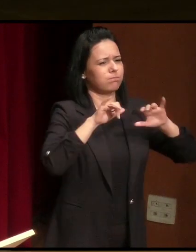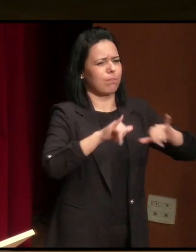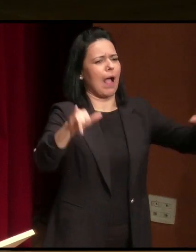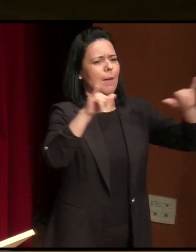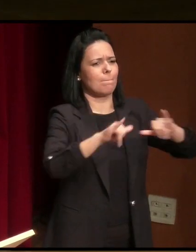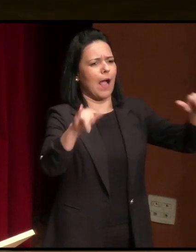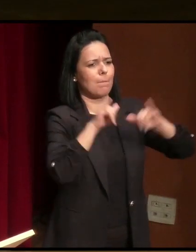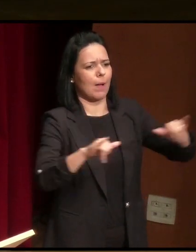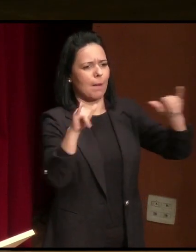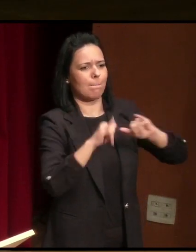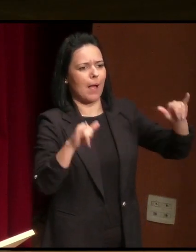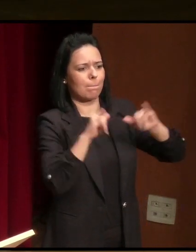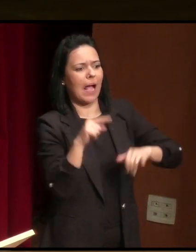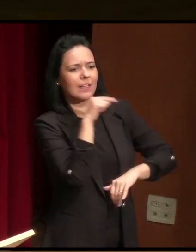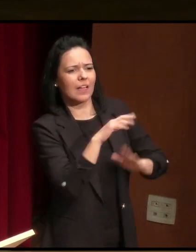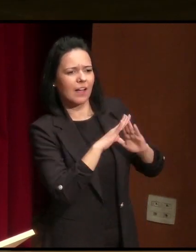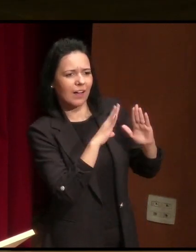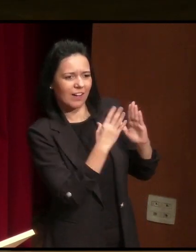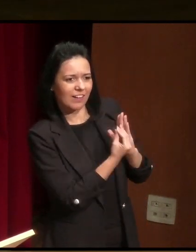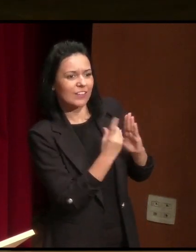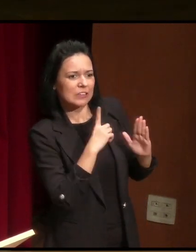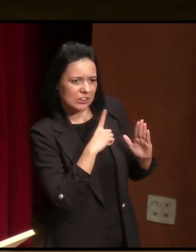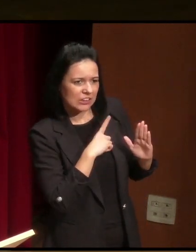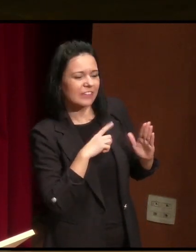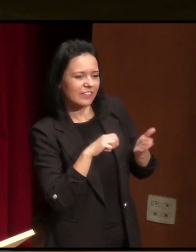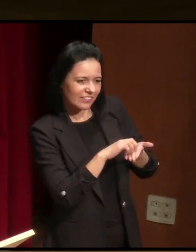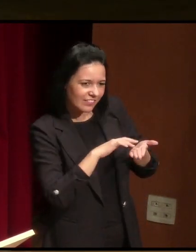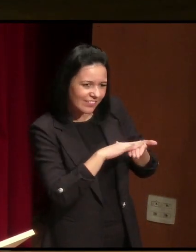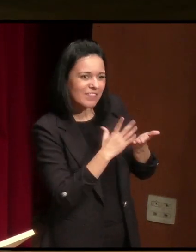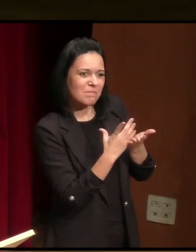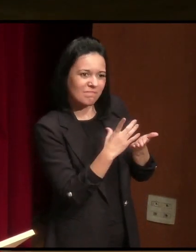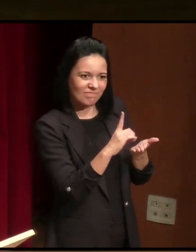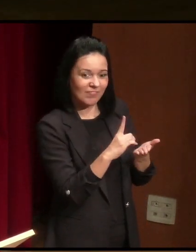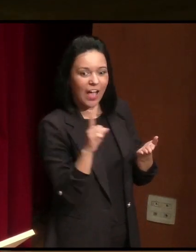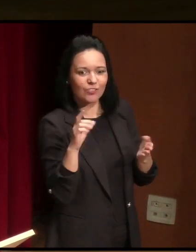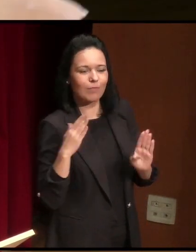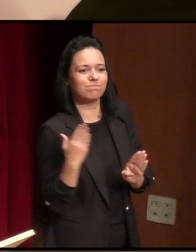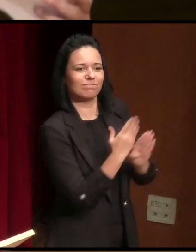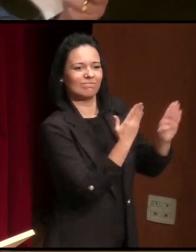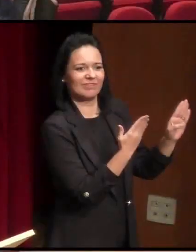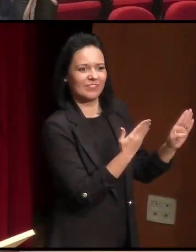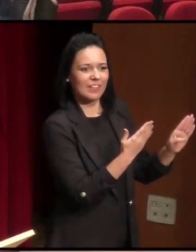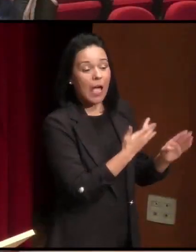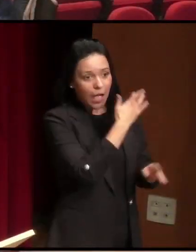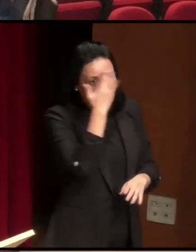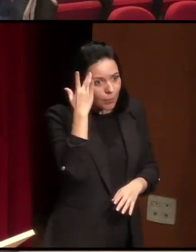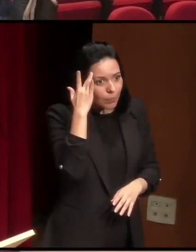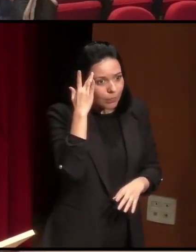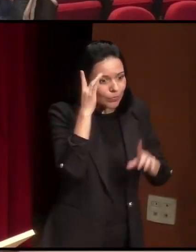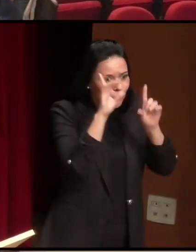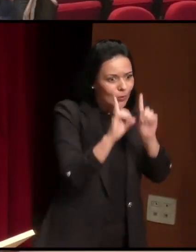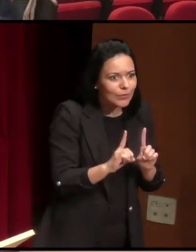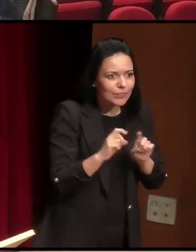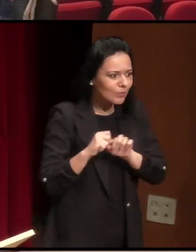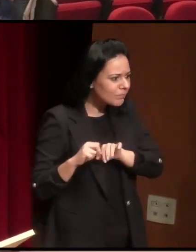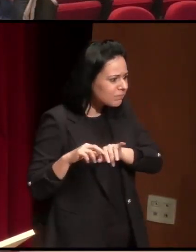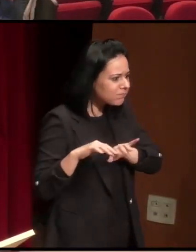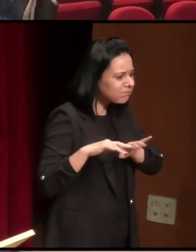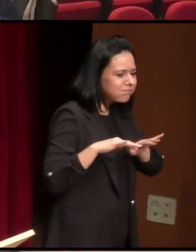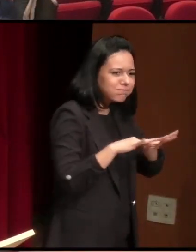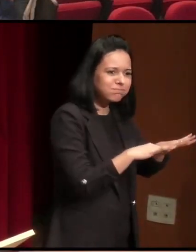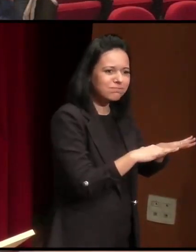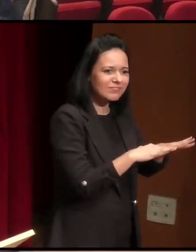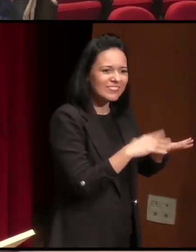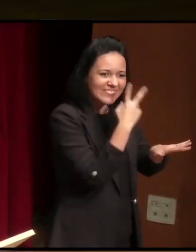visual. Foi sensacional, gente, porque os deficientes visuais de Niterói começaram a fluir para a igreja do pastor